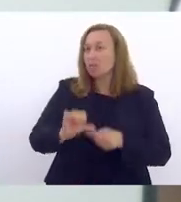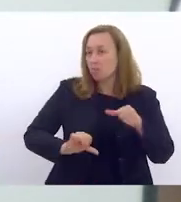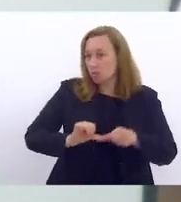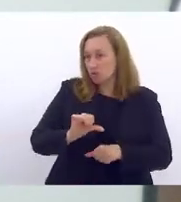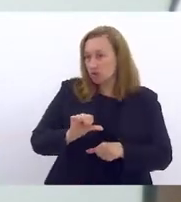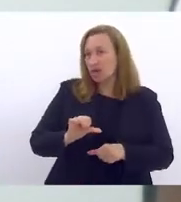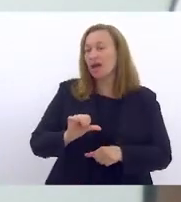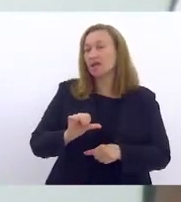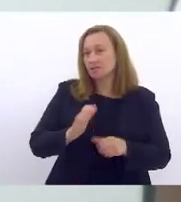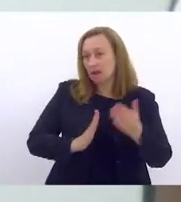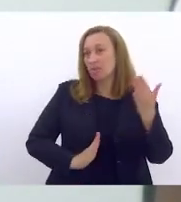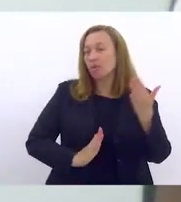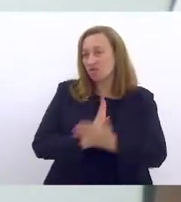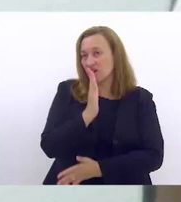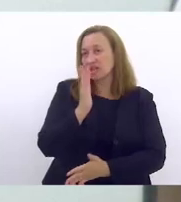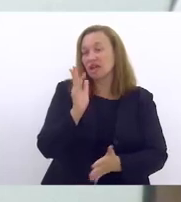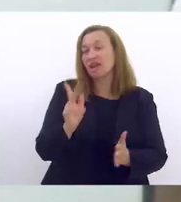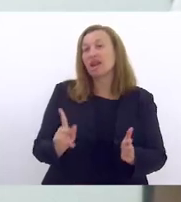né? E,